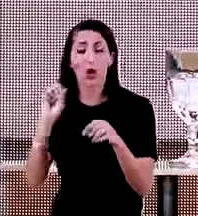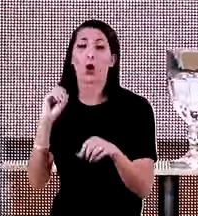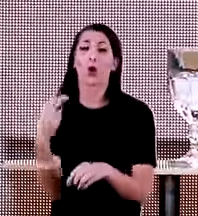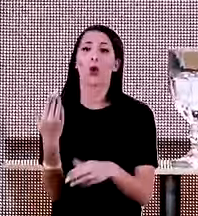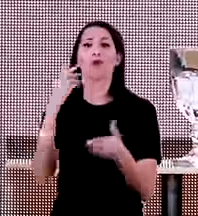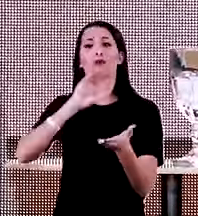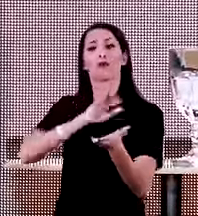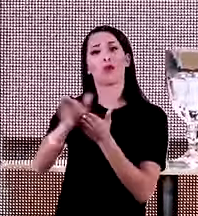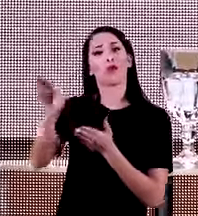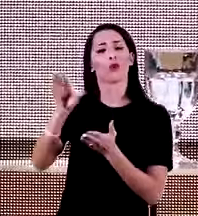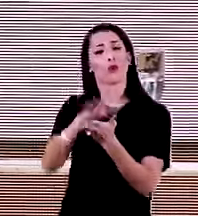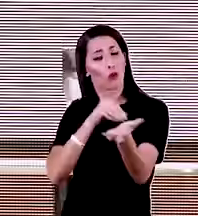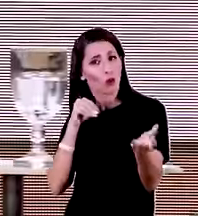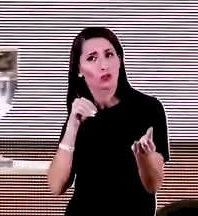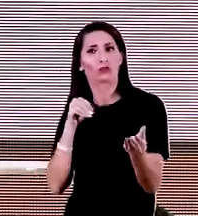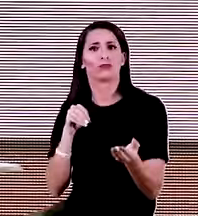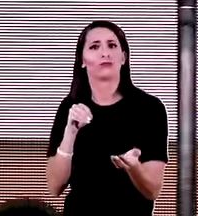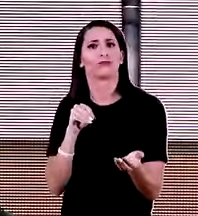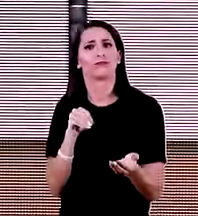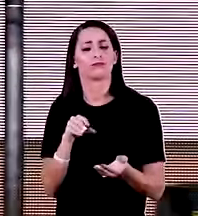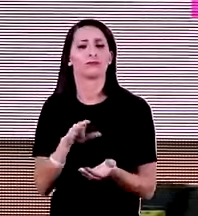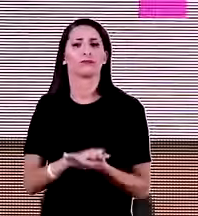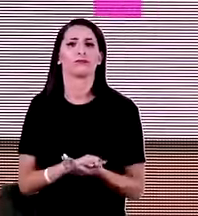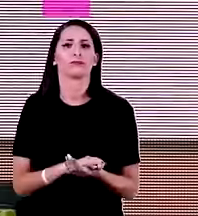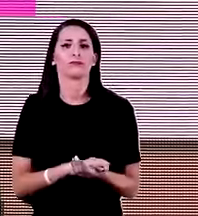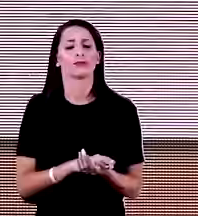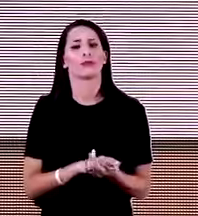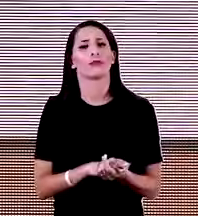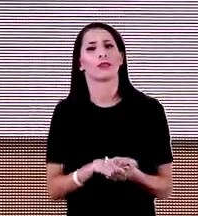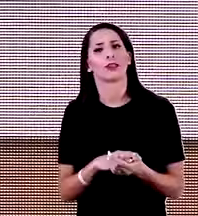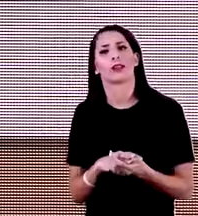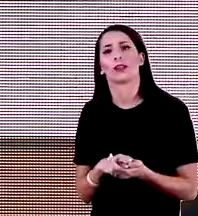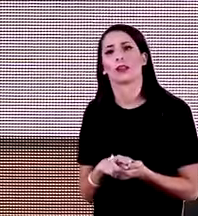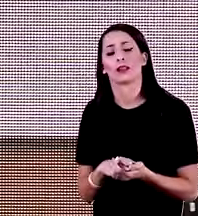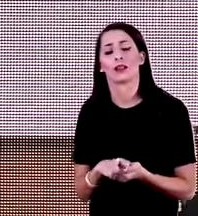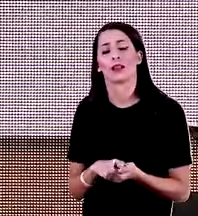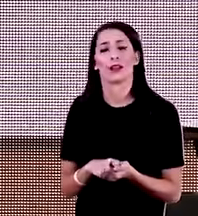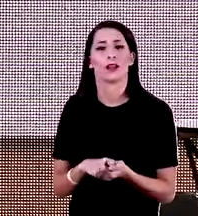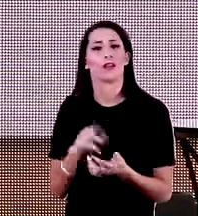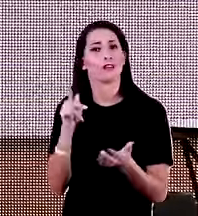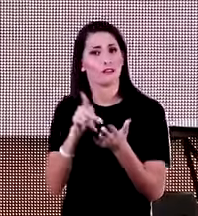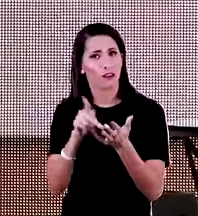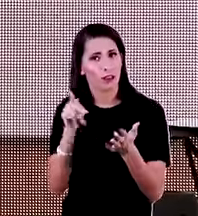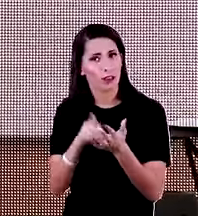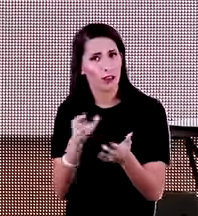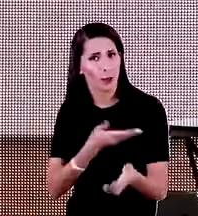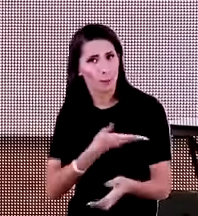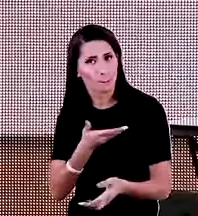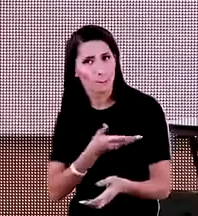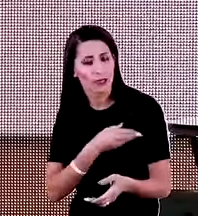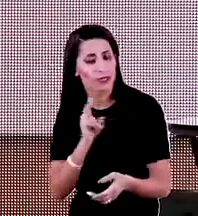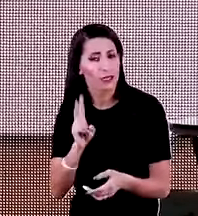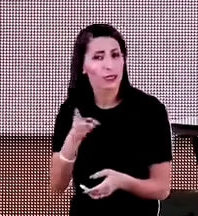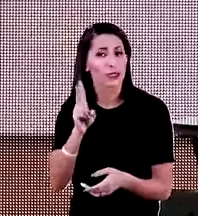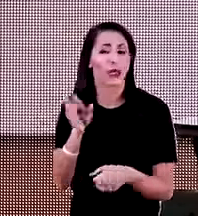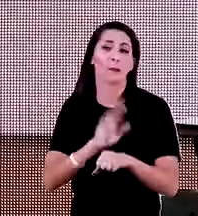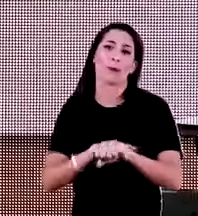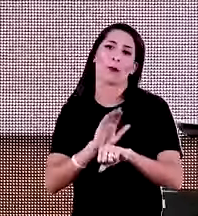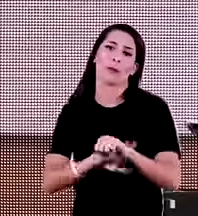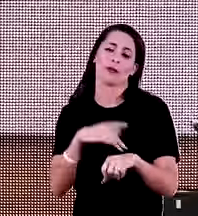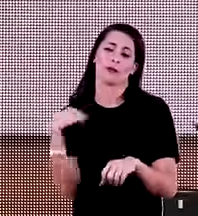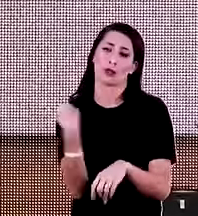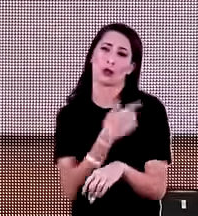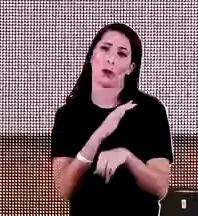embora? Verdadeira amiga, verdadeira amizade, sempre está nos momentos que a gente mais